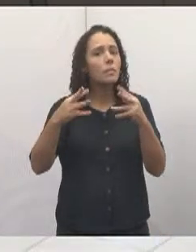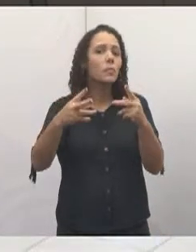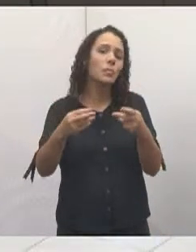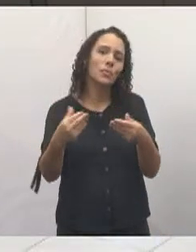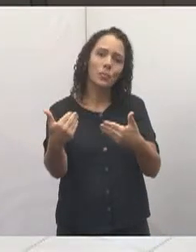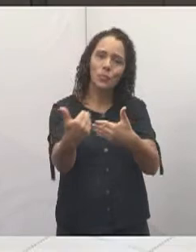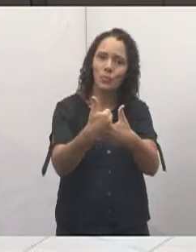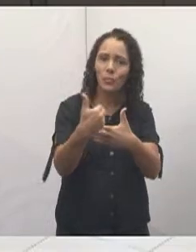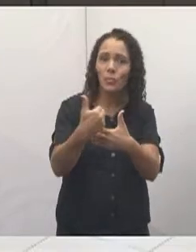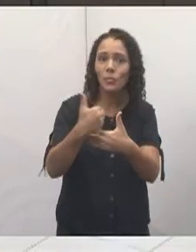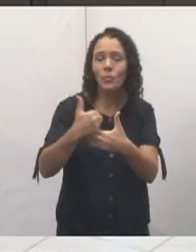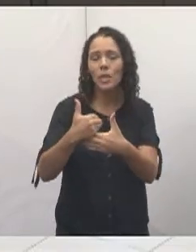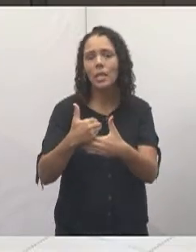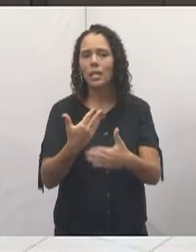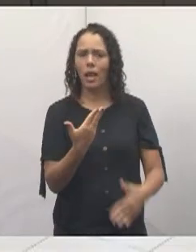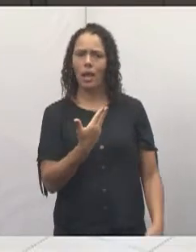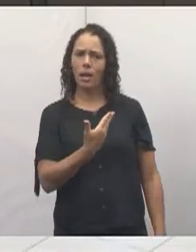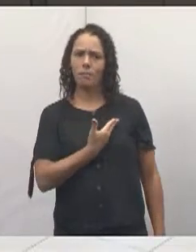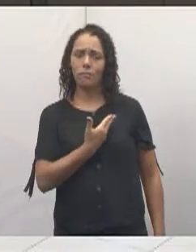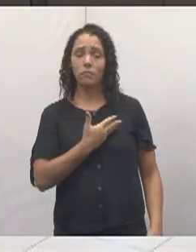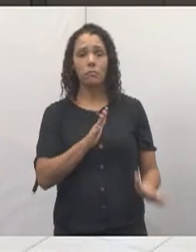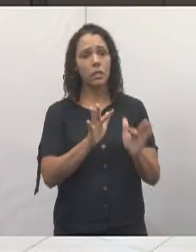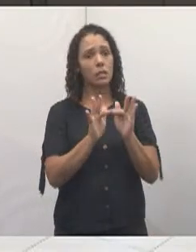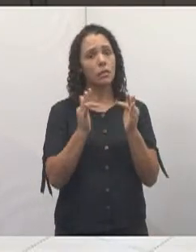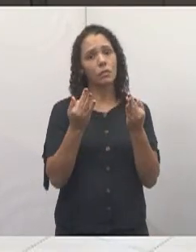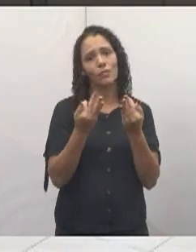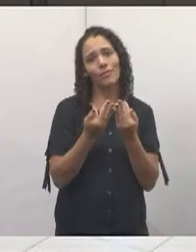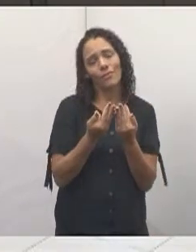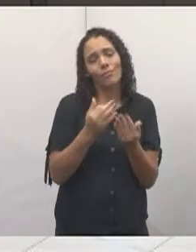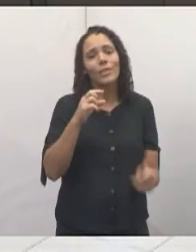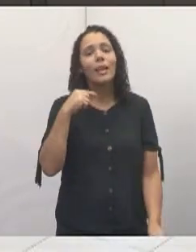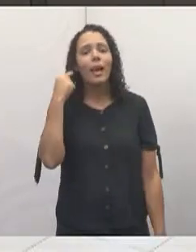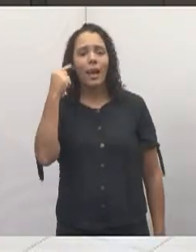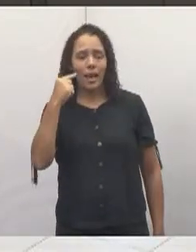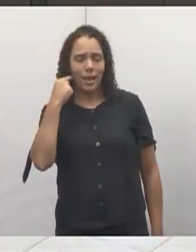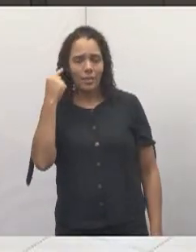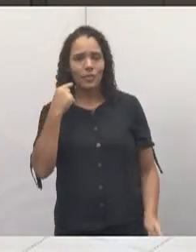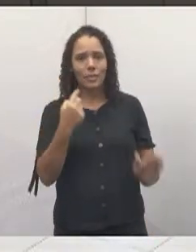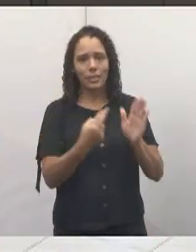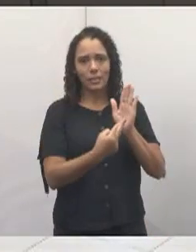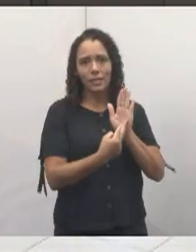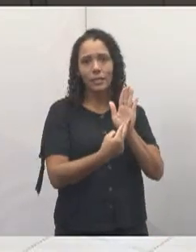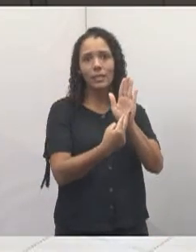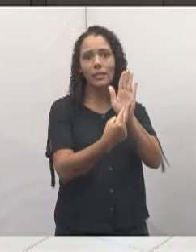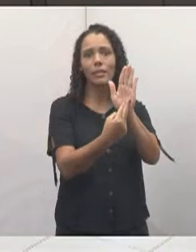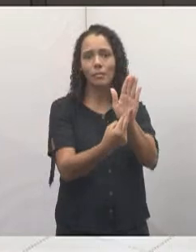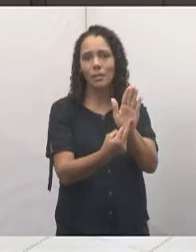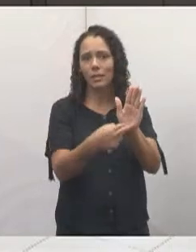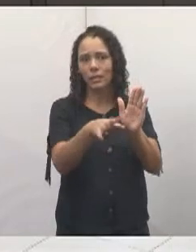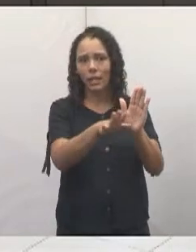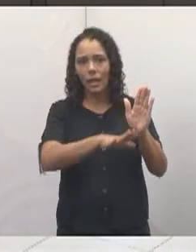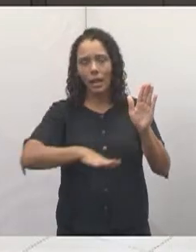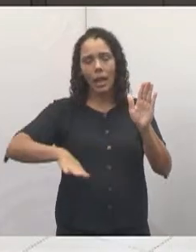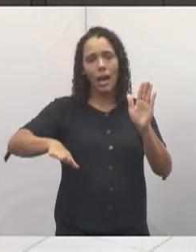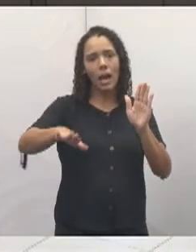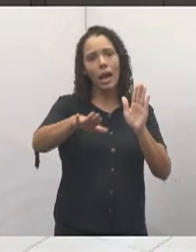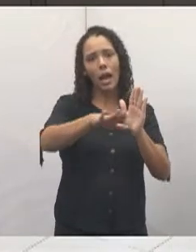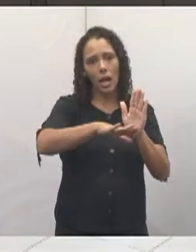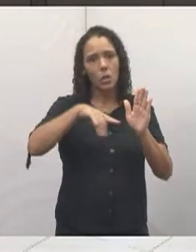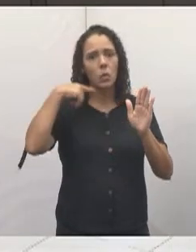familiares, amigos, advogados que estão aqui também representando a todos os advogados